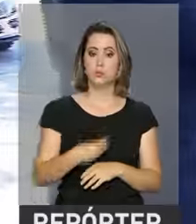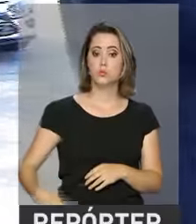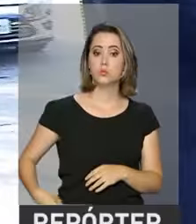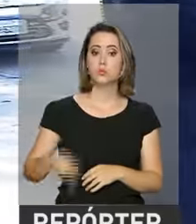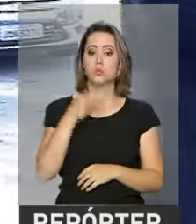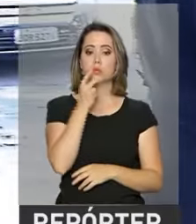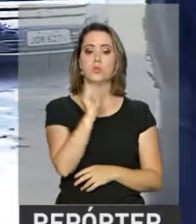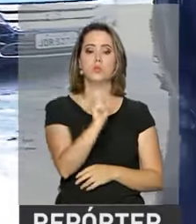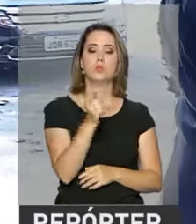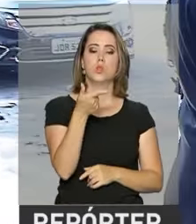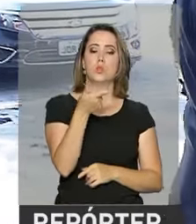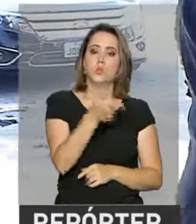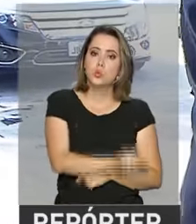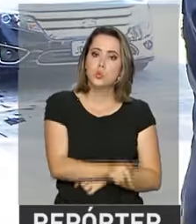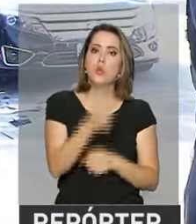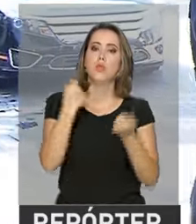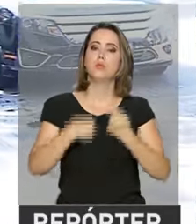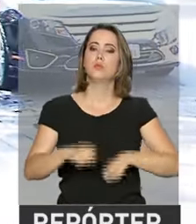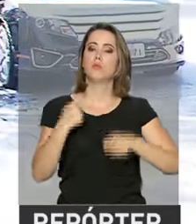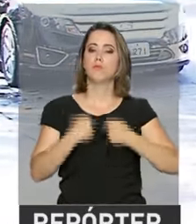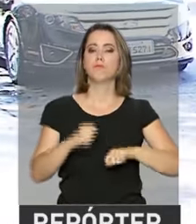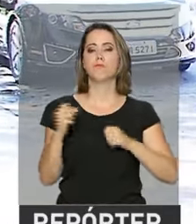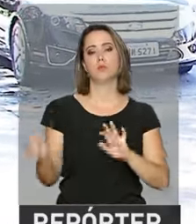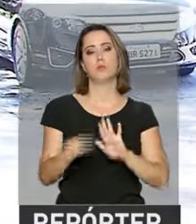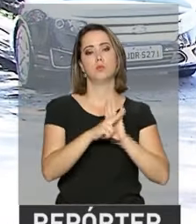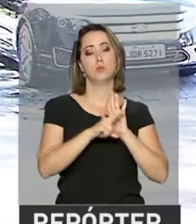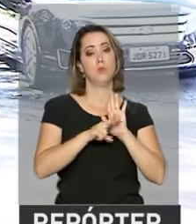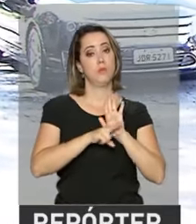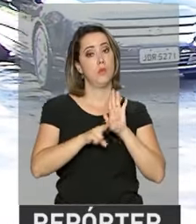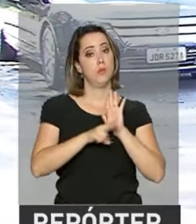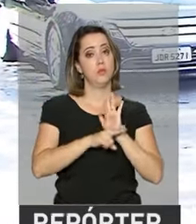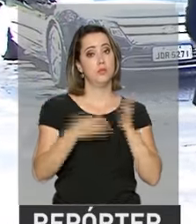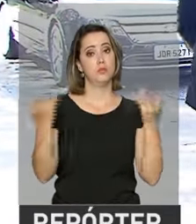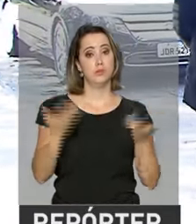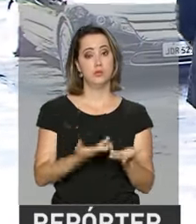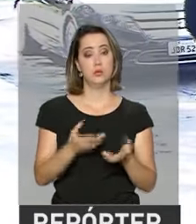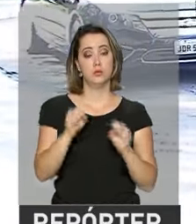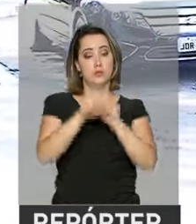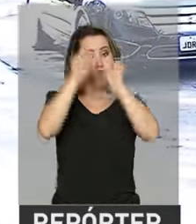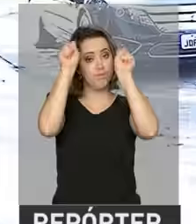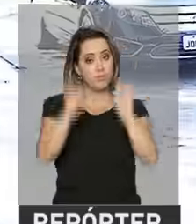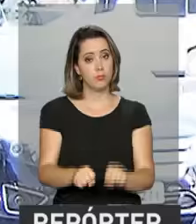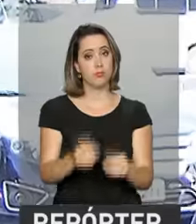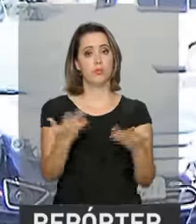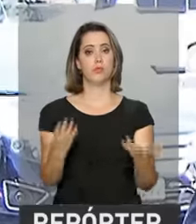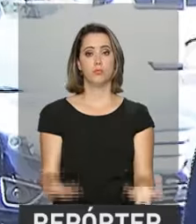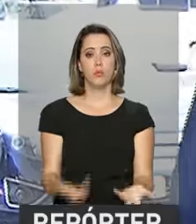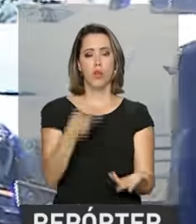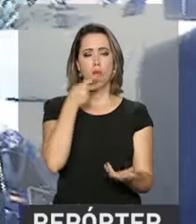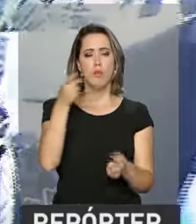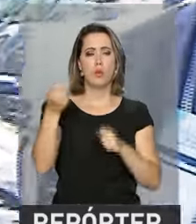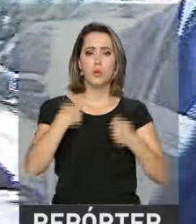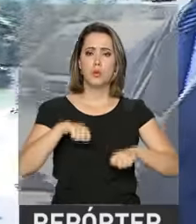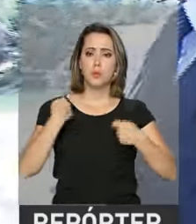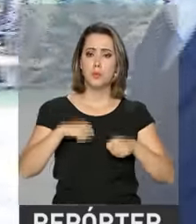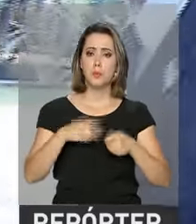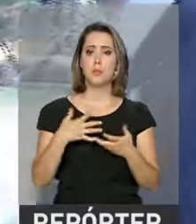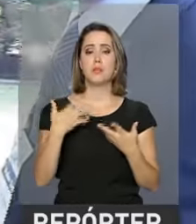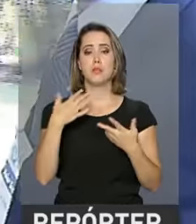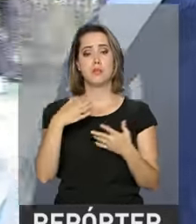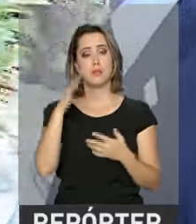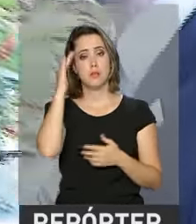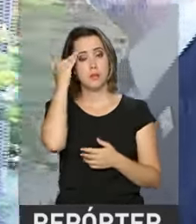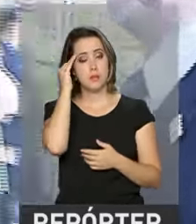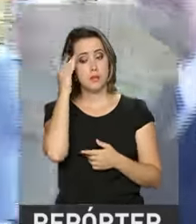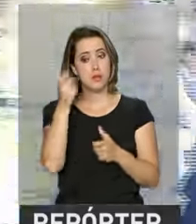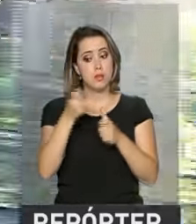defendeu mais uma vez a necessidade de novas regras para o sistema. Henrique Meirelles chamou a atenção para o déficit